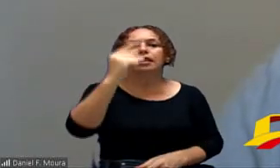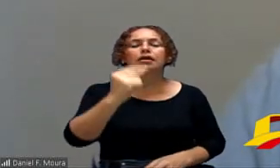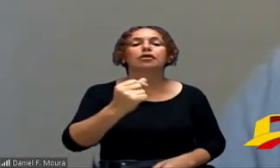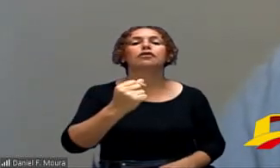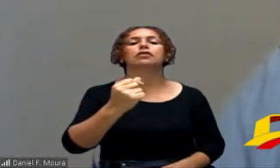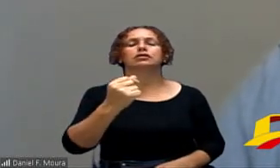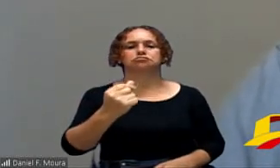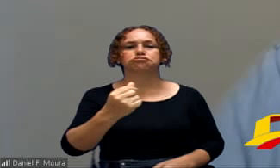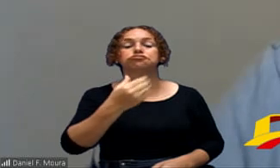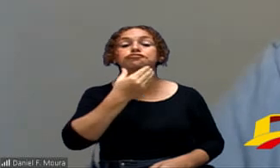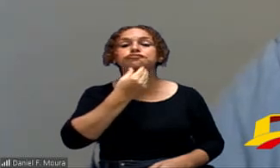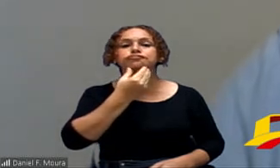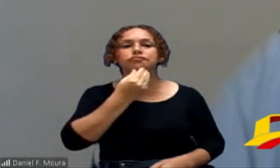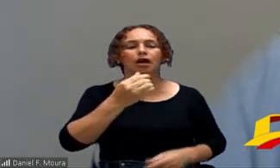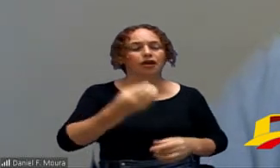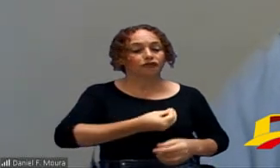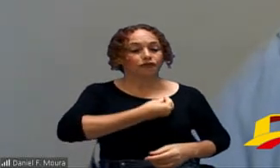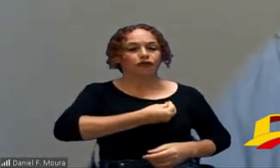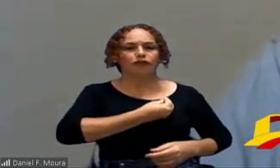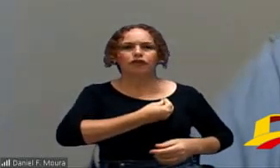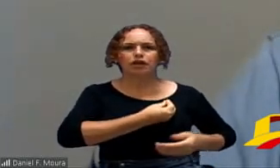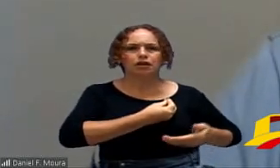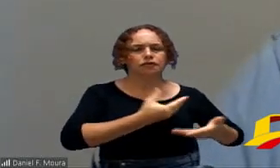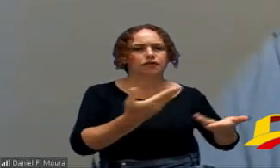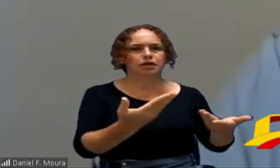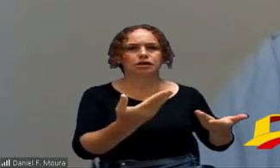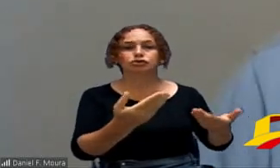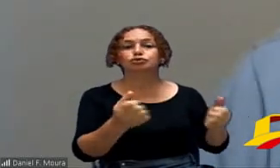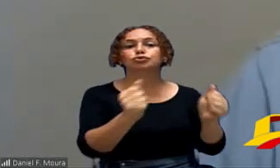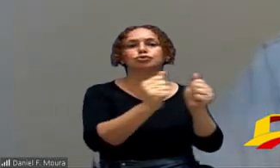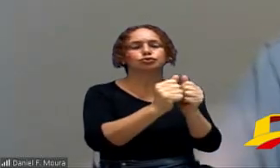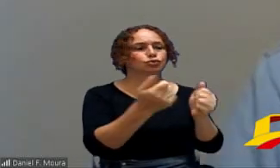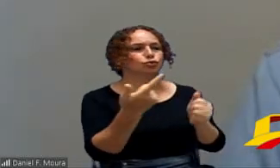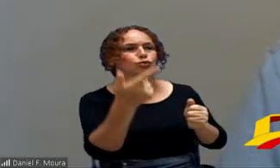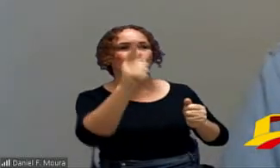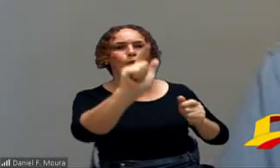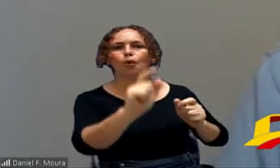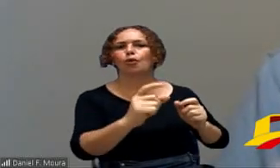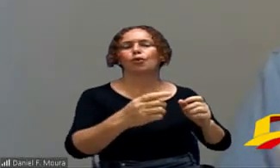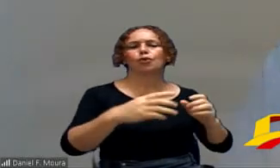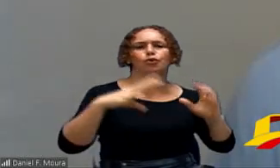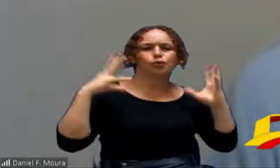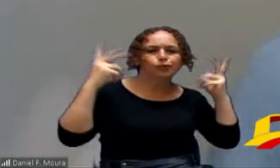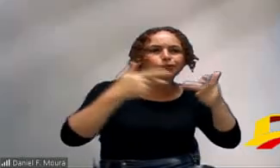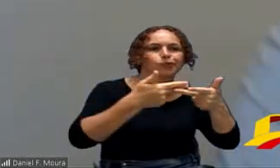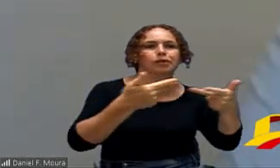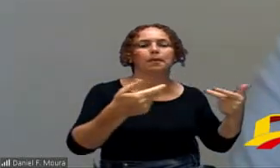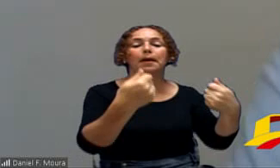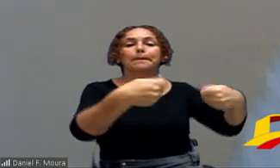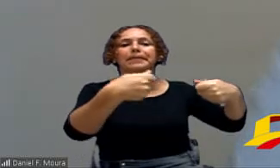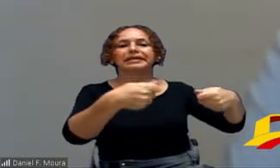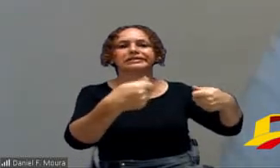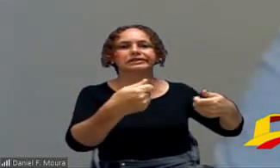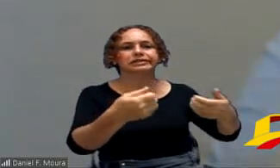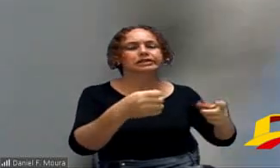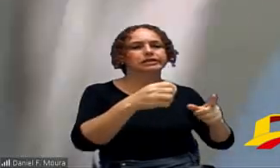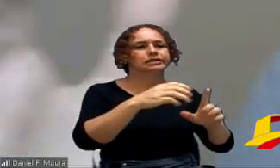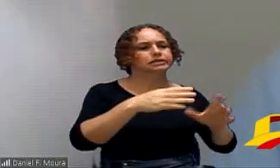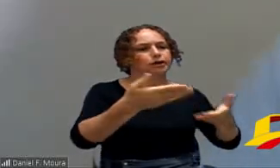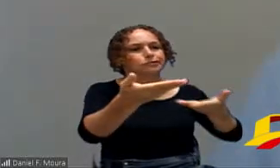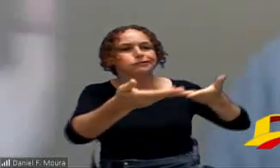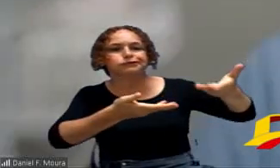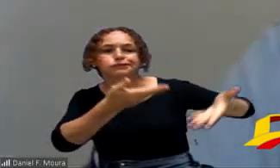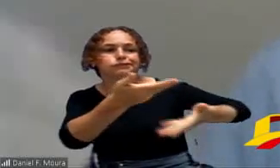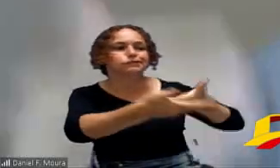maneira em comunidade com outros machos, eventualmente com fêmeas. Então eles precisam socializar, mas socializar não vai colocar um elefante dentro de um